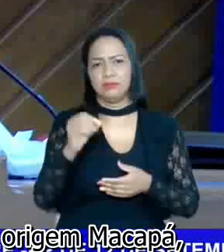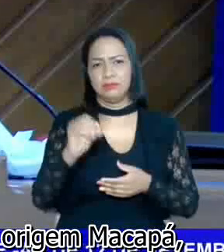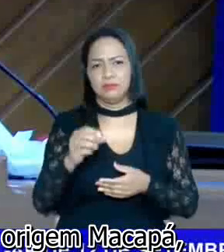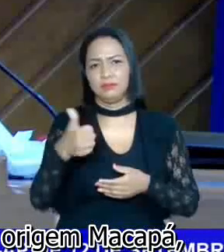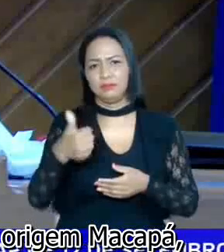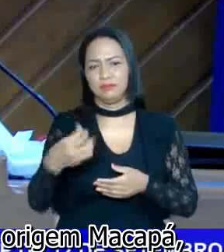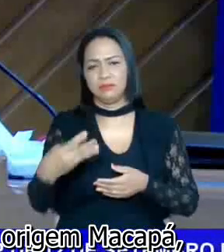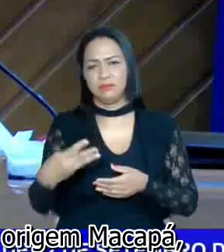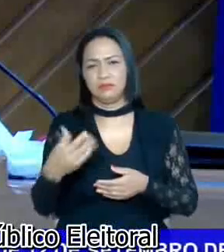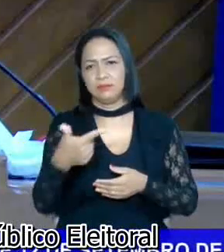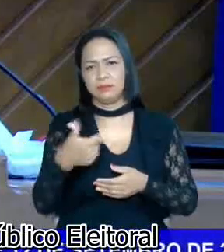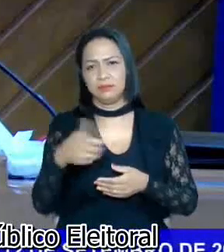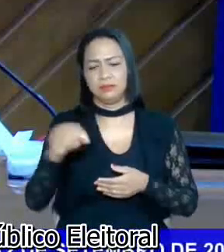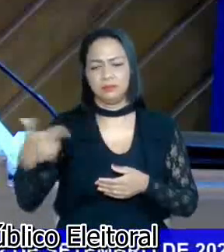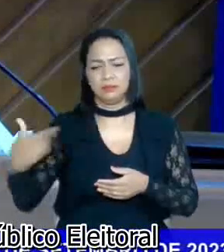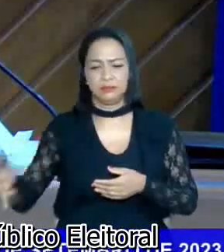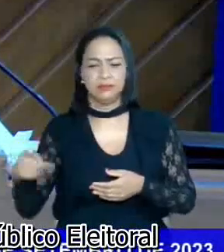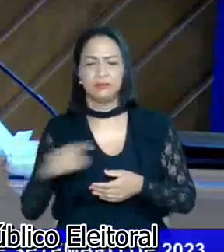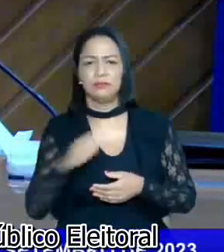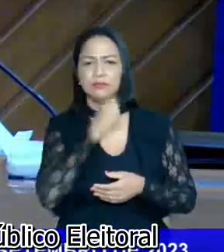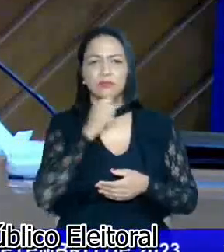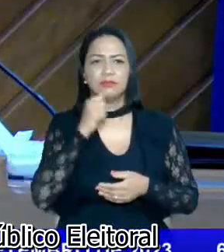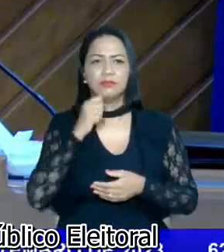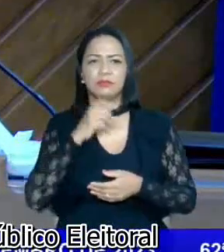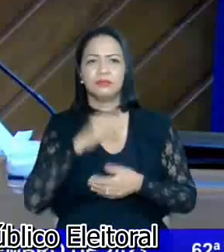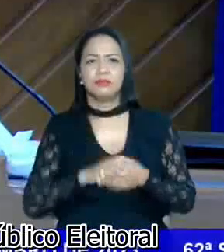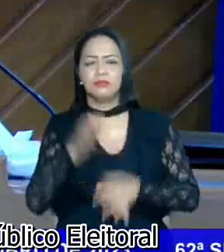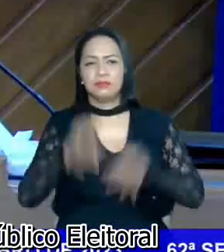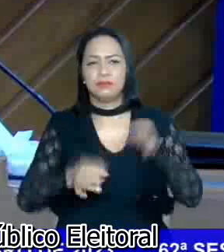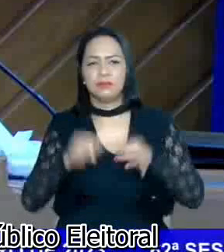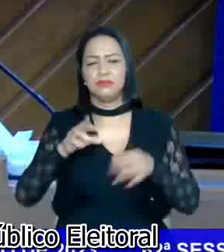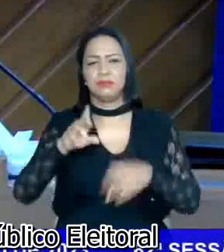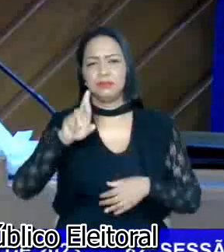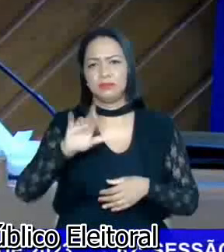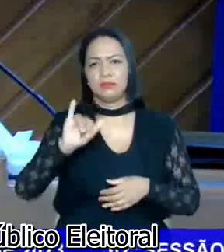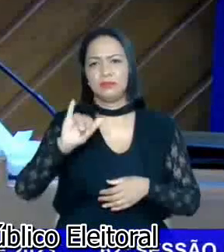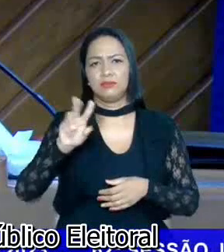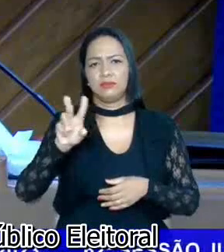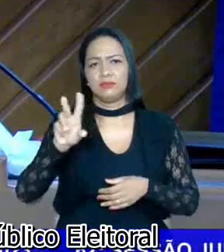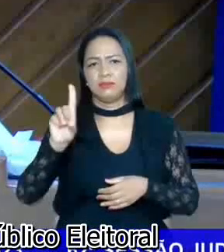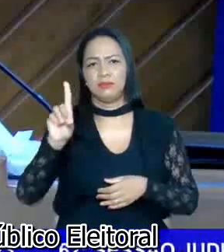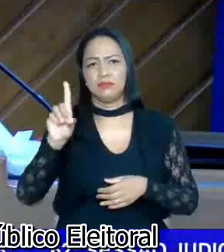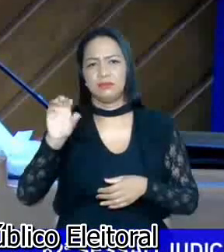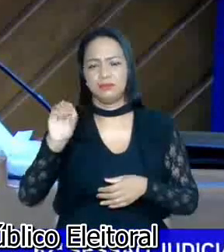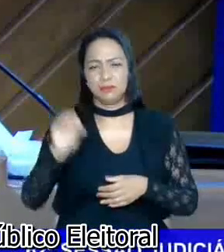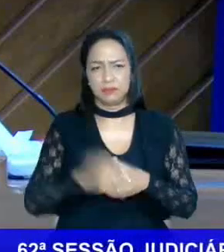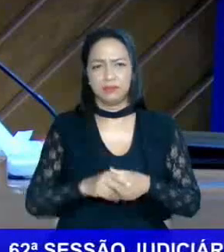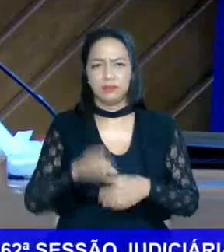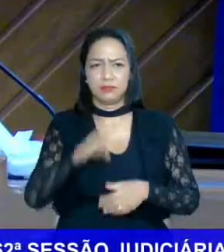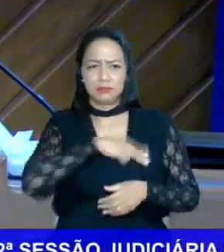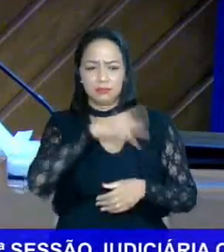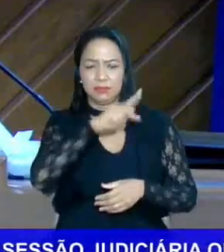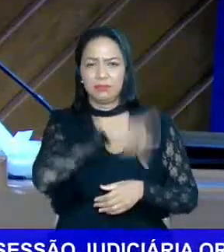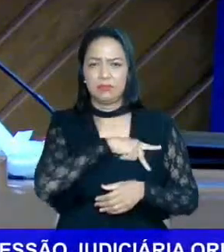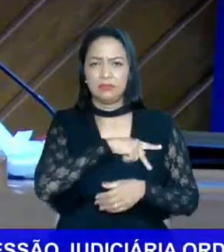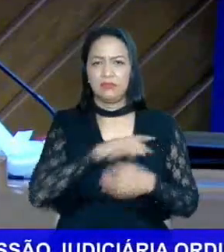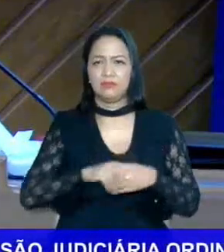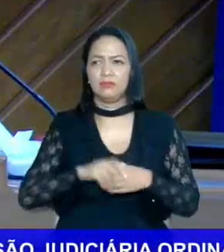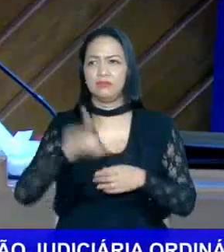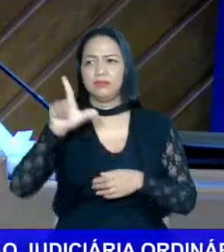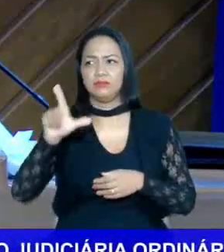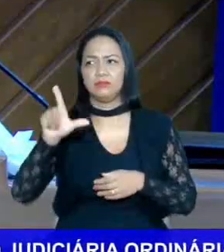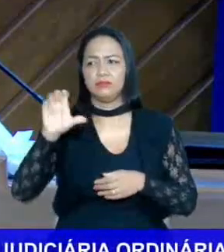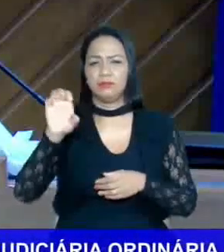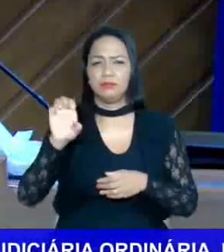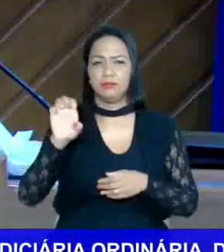060-1355 de 2022, origem Macapá, relator juiz Rivaldo Valente, embargante ao Ministério Público Eleitoral, embargada Leda